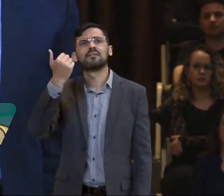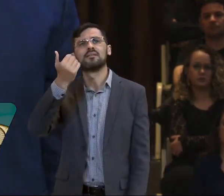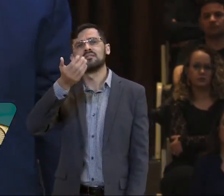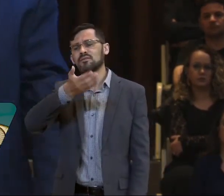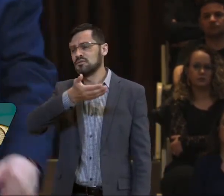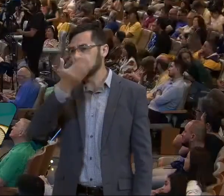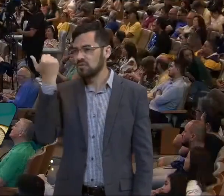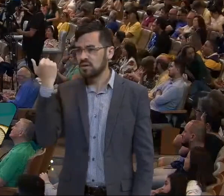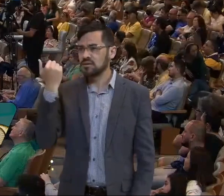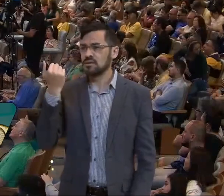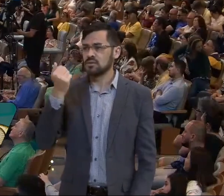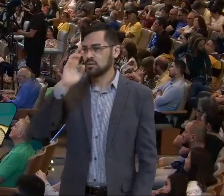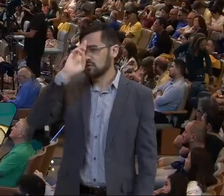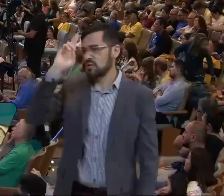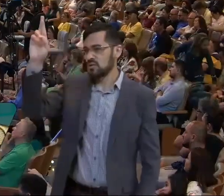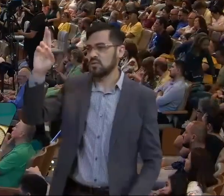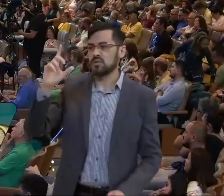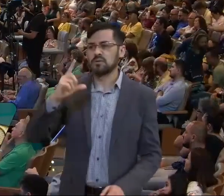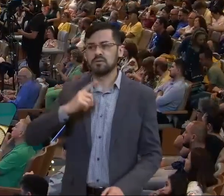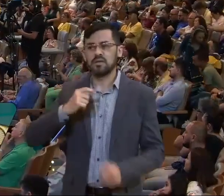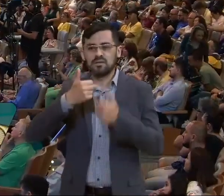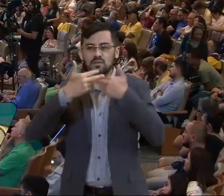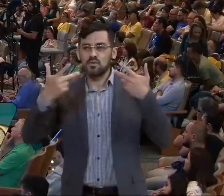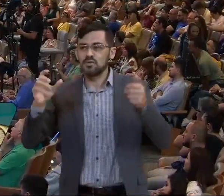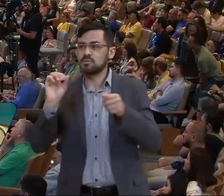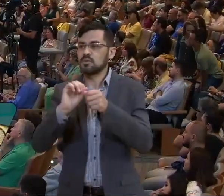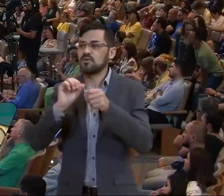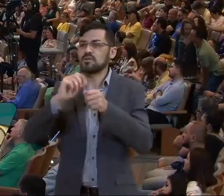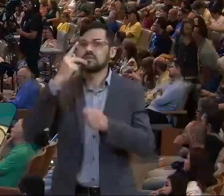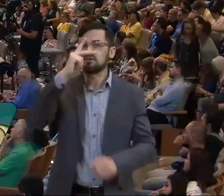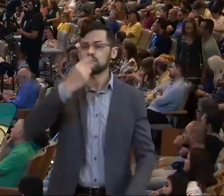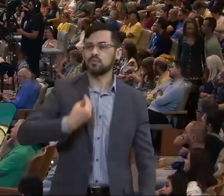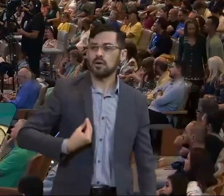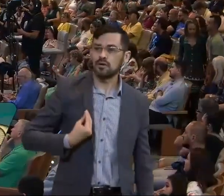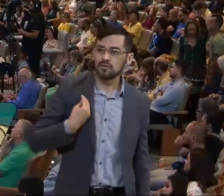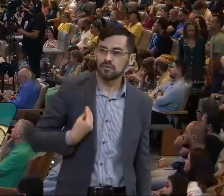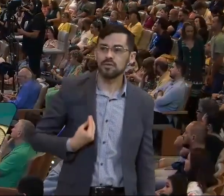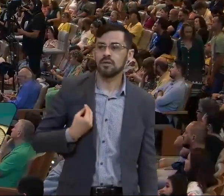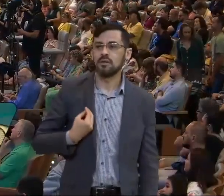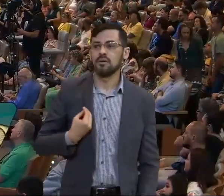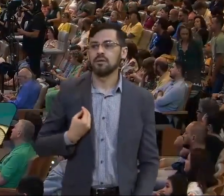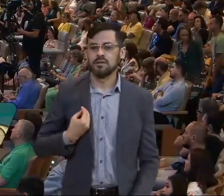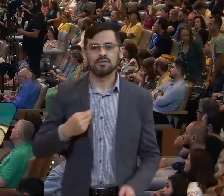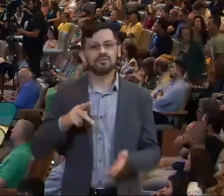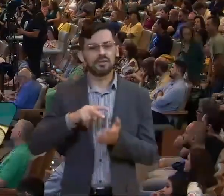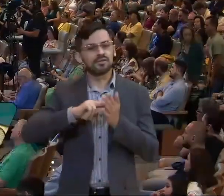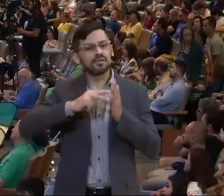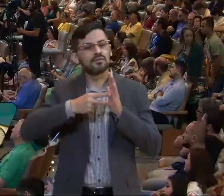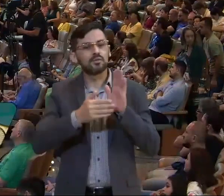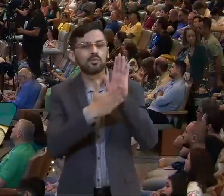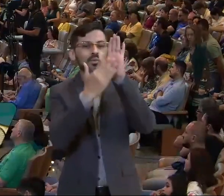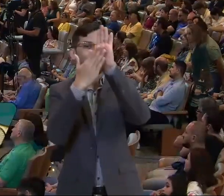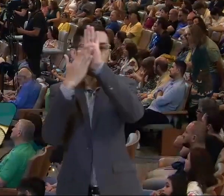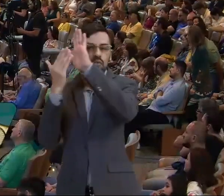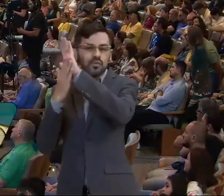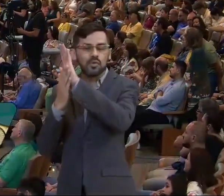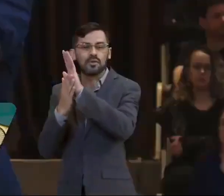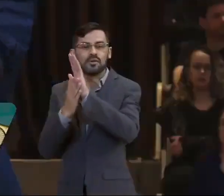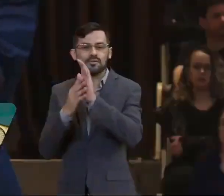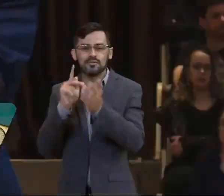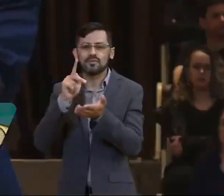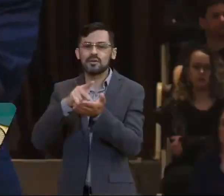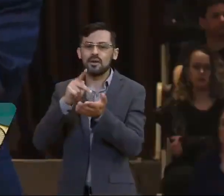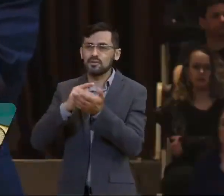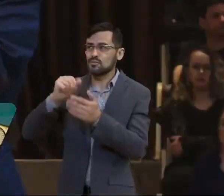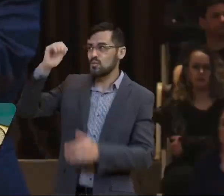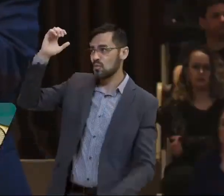aqui. O Senhor tem algo para fazer na tua vida, e isso é o louvor, que é fruto do amor de